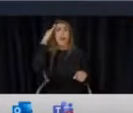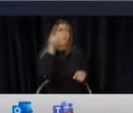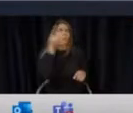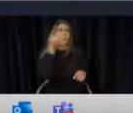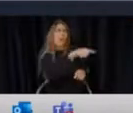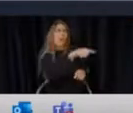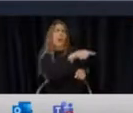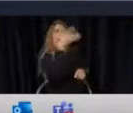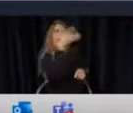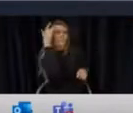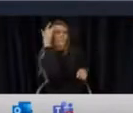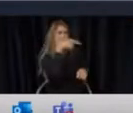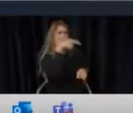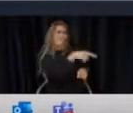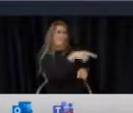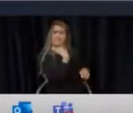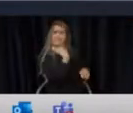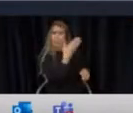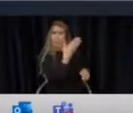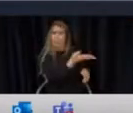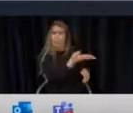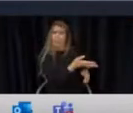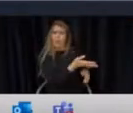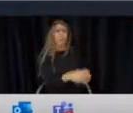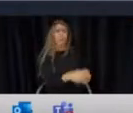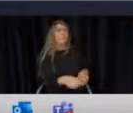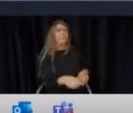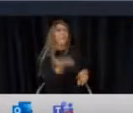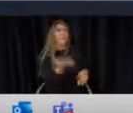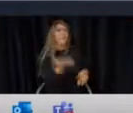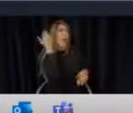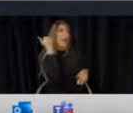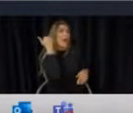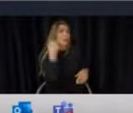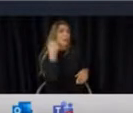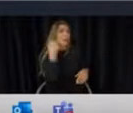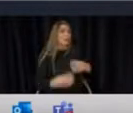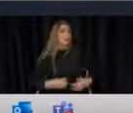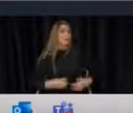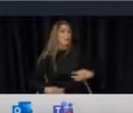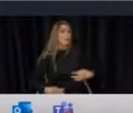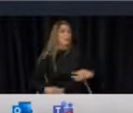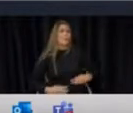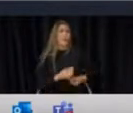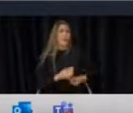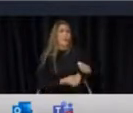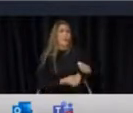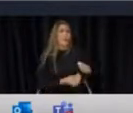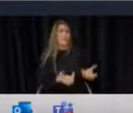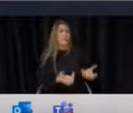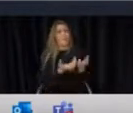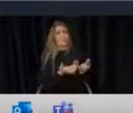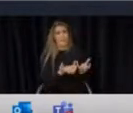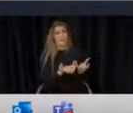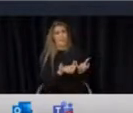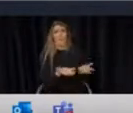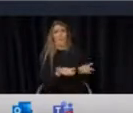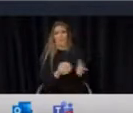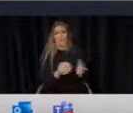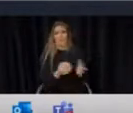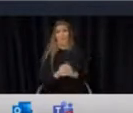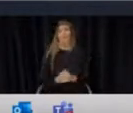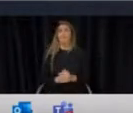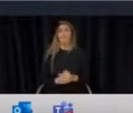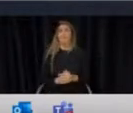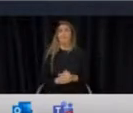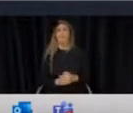daqueles familiares que já tinham o conhecimento, que seu familiar expressou em vida sua vontade, eles têm aquilo como seu